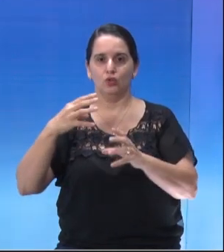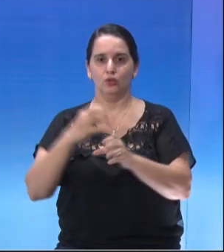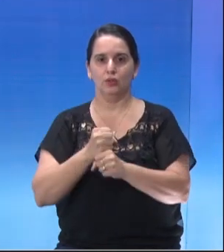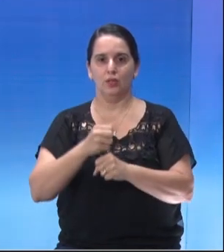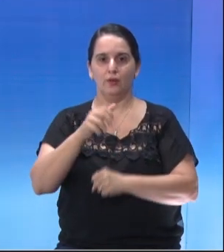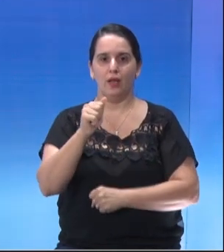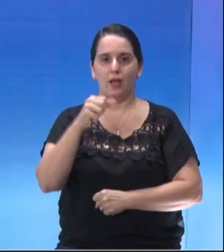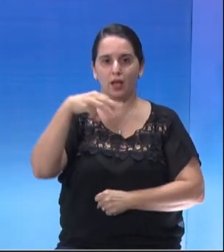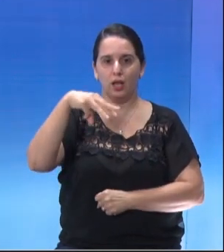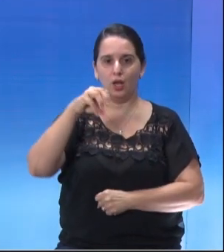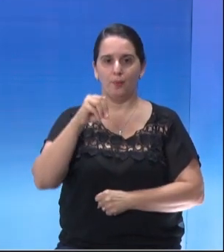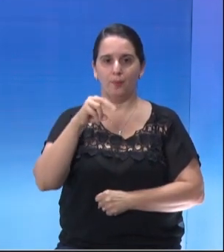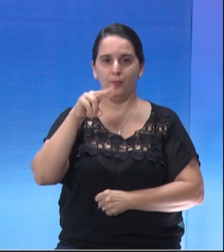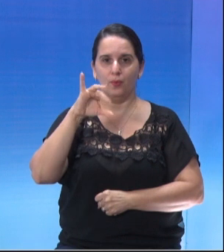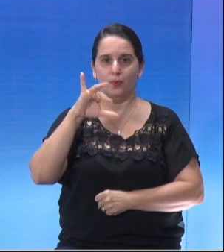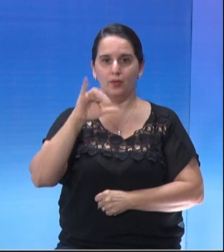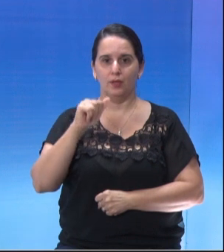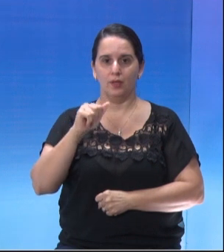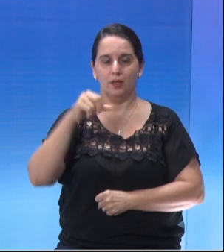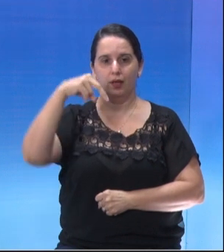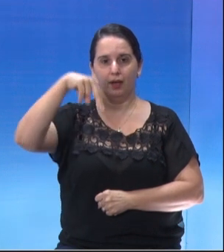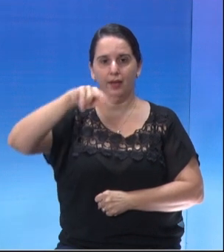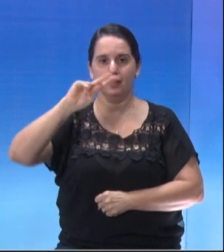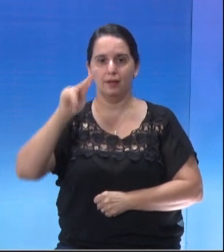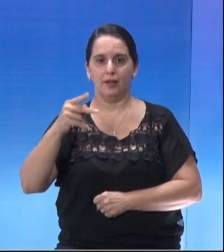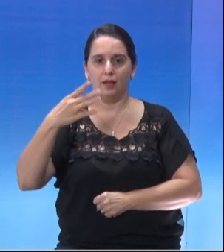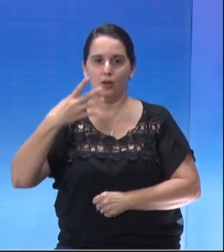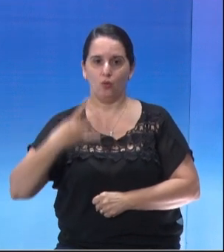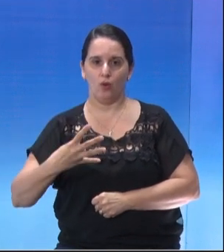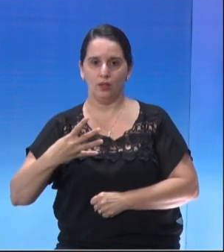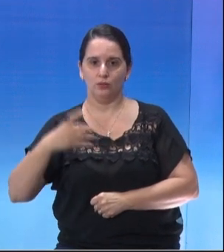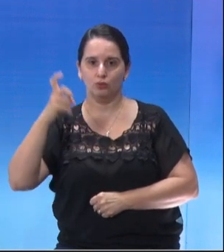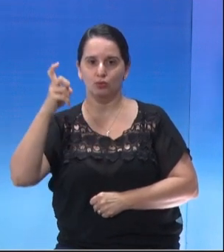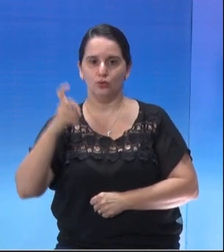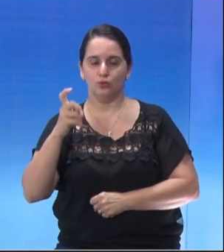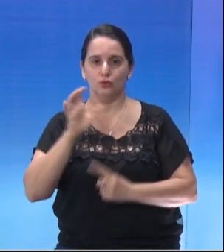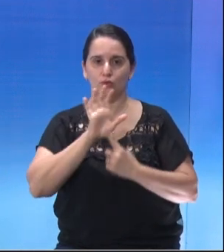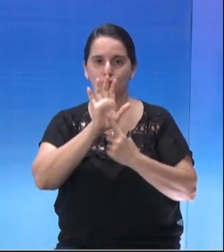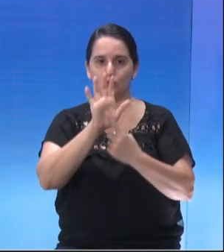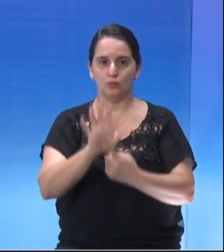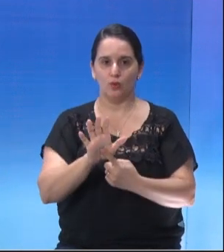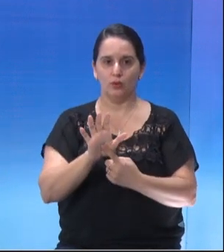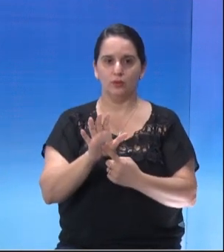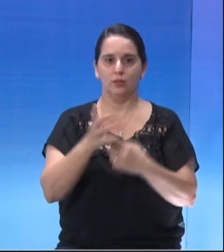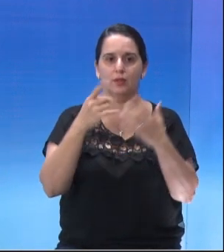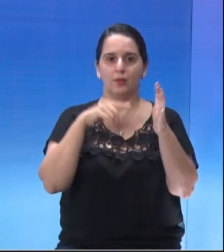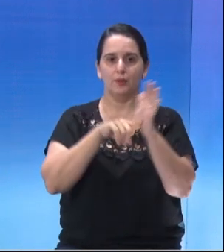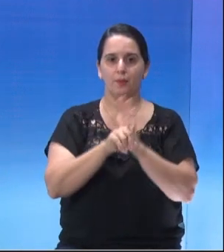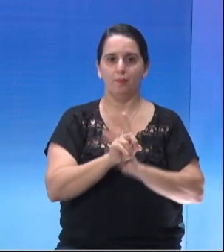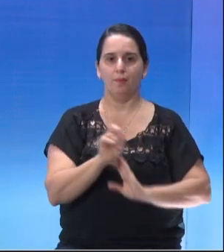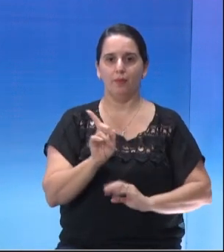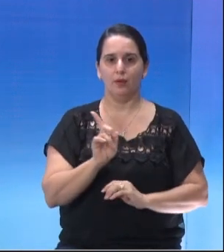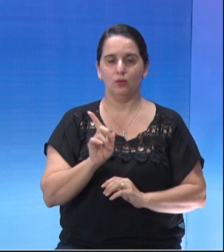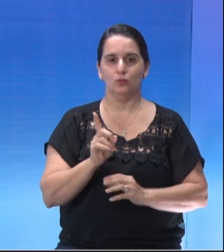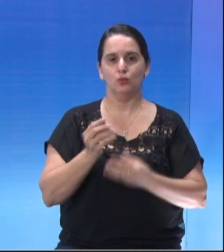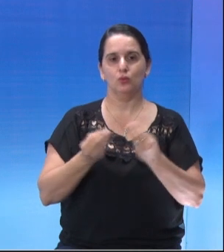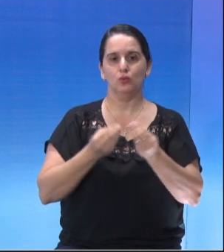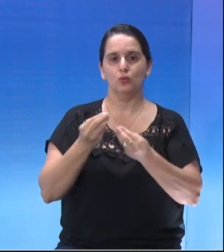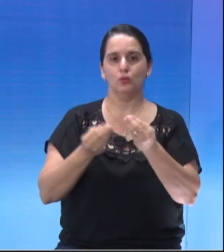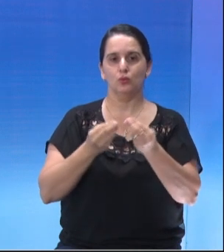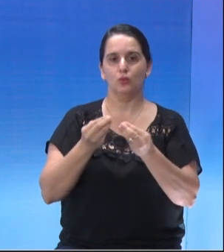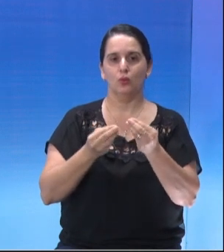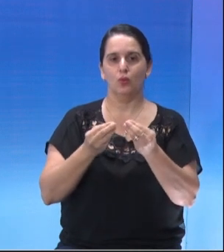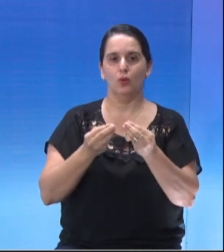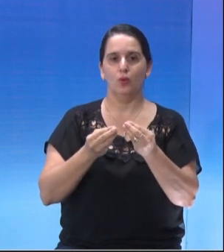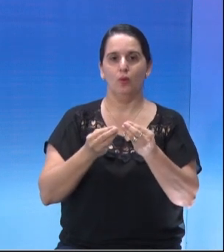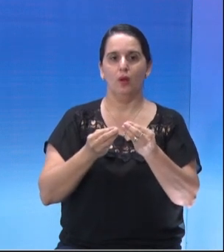sal amoníaco, o nosso NH4X, que ele já deixa claro aqui no enunciado que é o